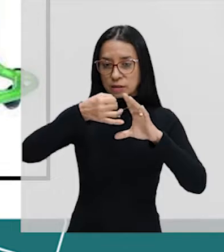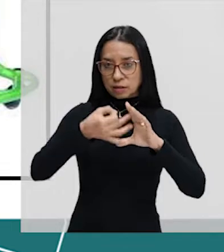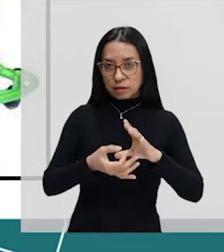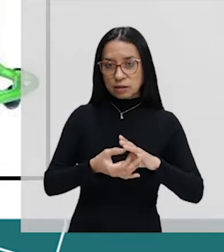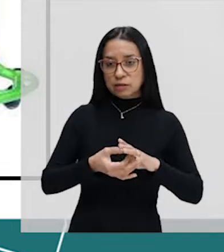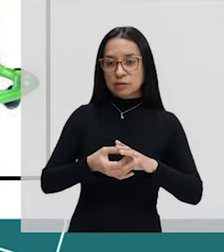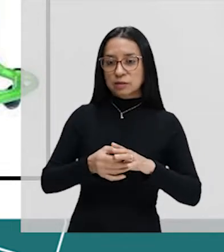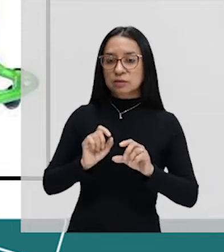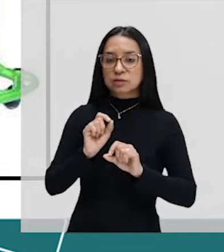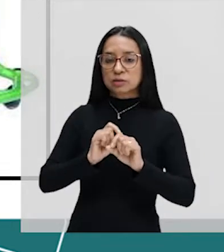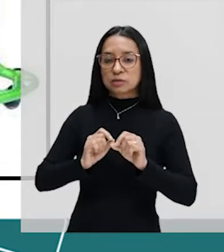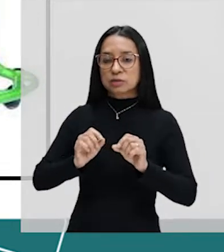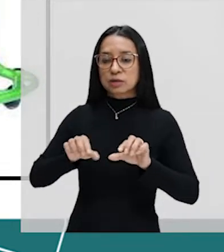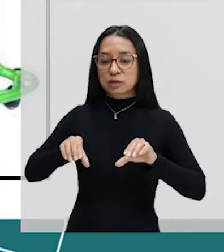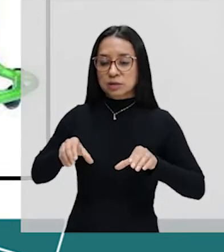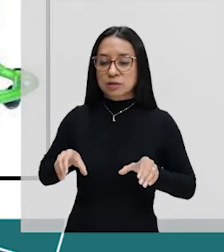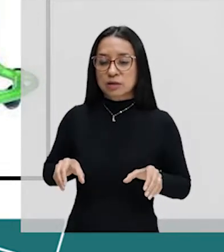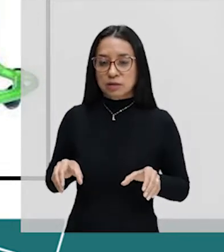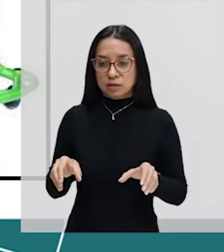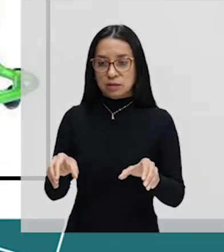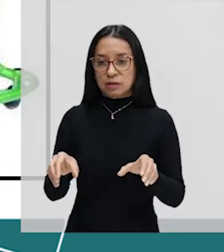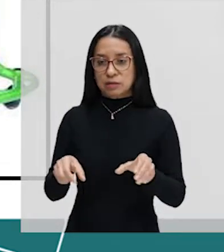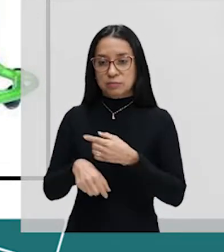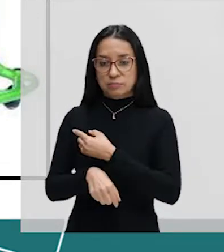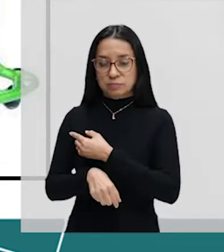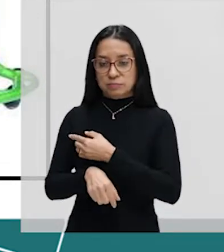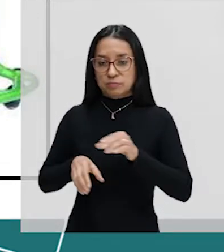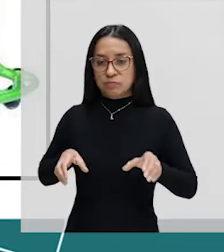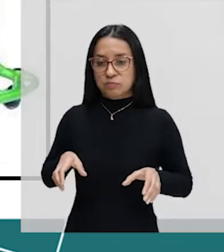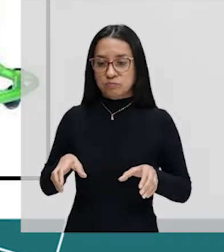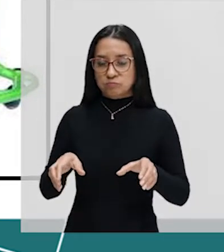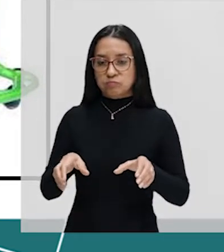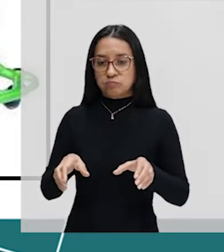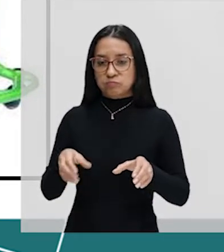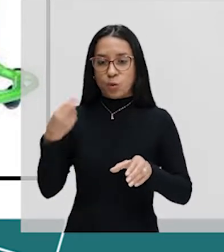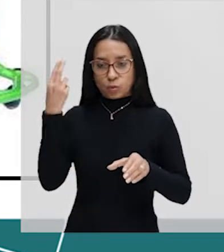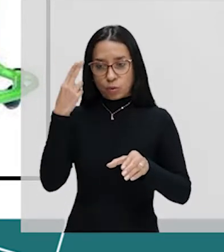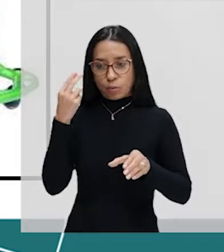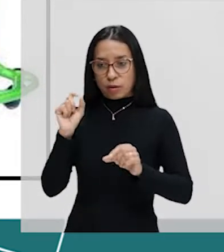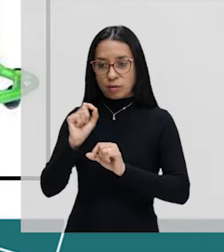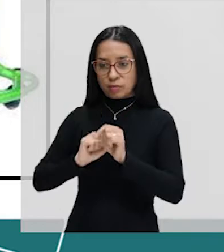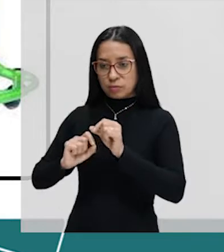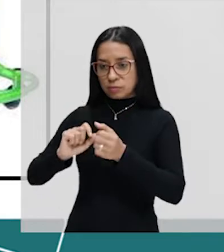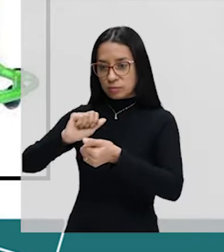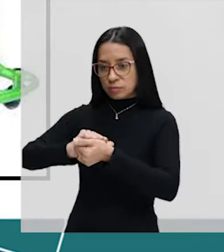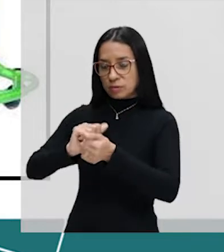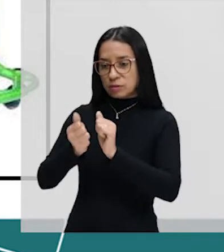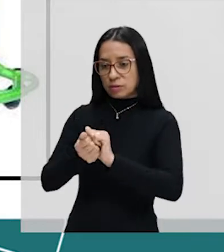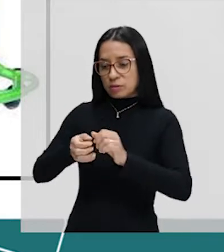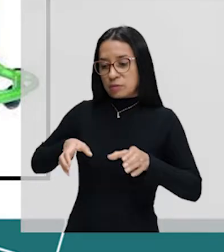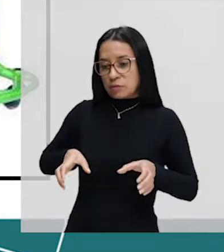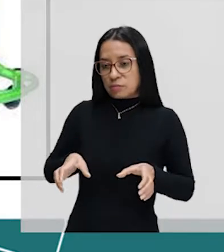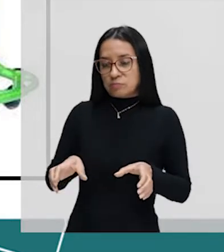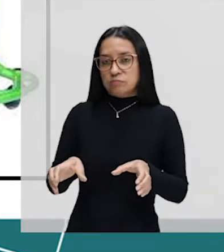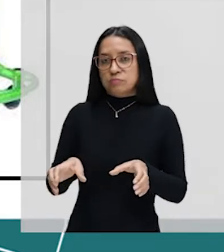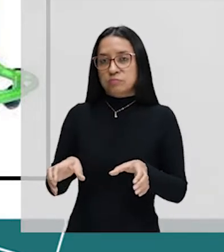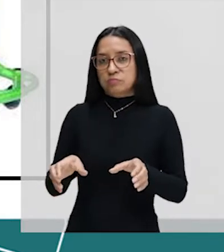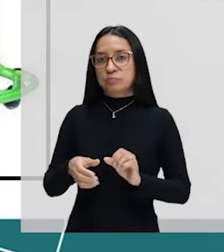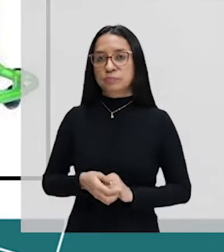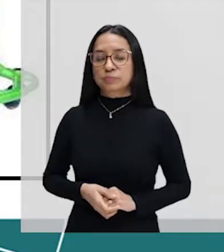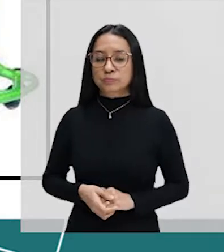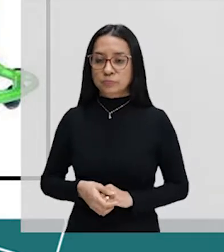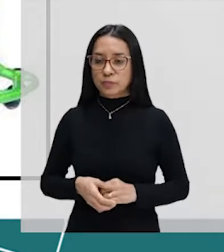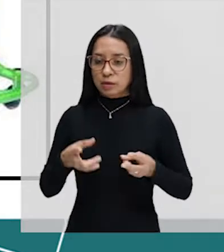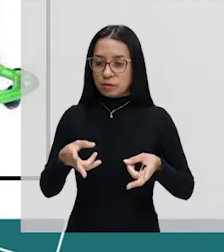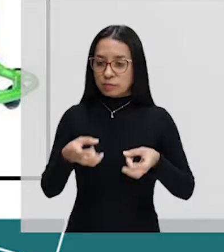cadeiras, ó. Por exemplo, está aqui para vocês, ó, uma cadeira de roda normal e uma cadeira de roda adaptada. Percebam